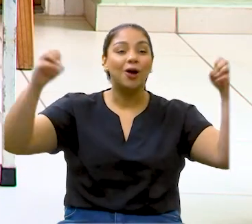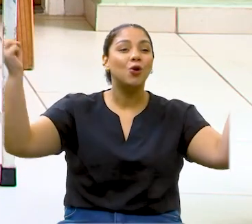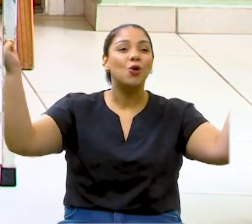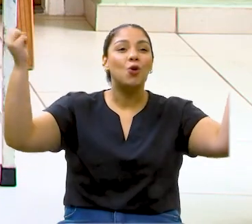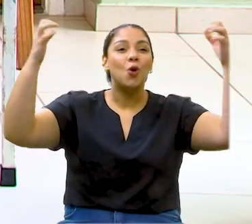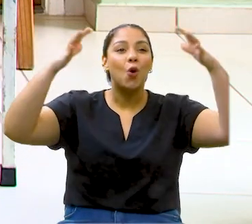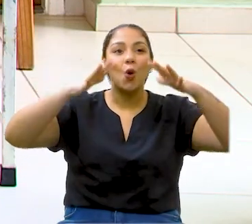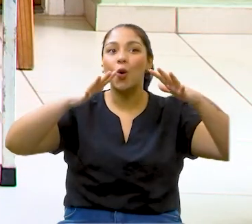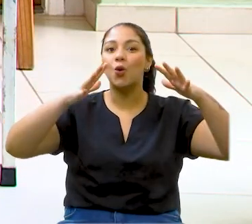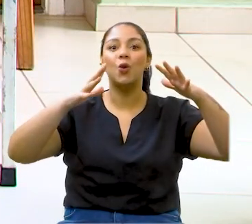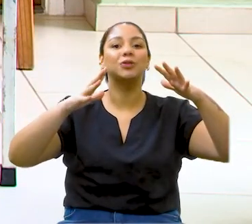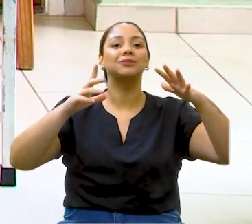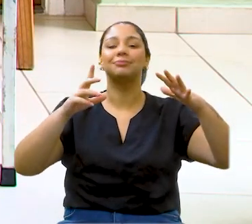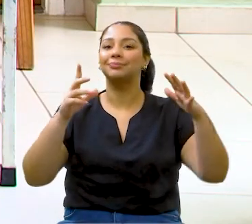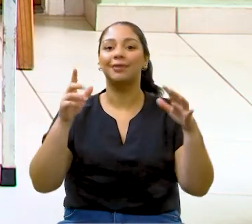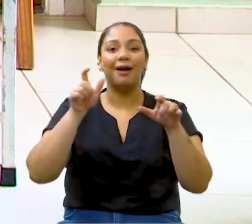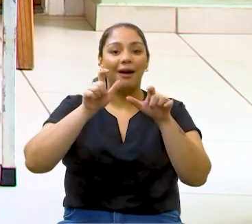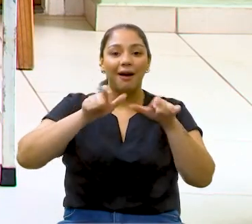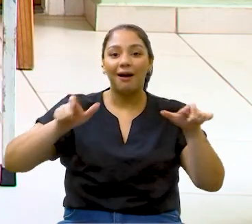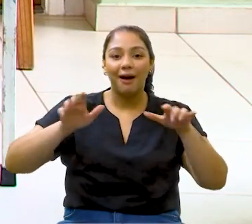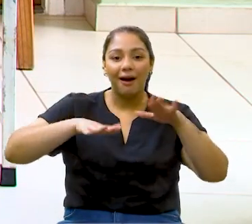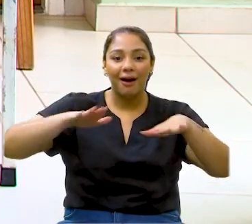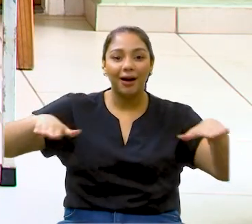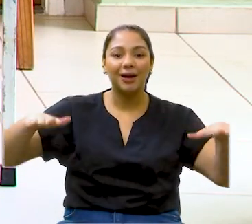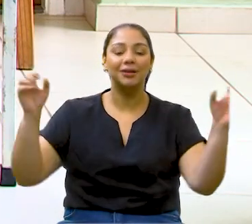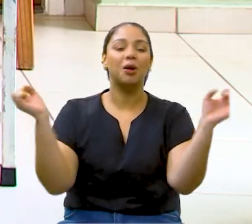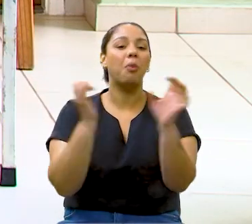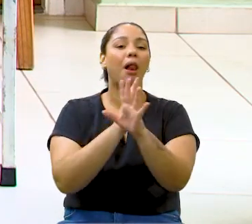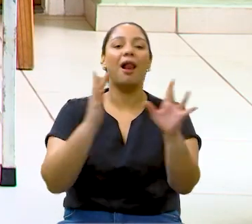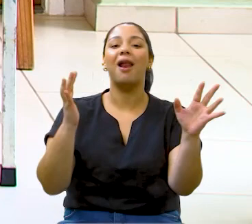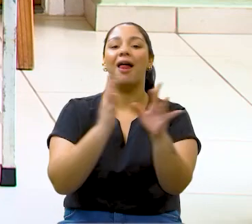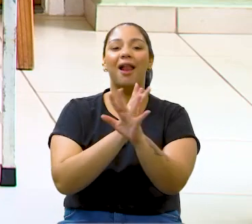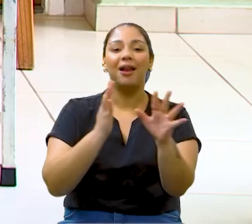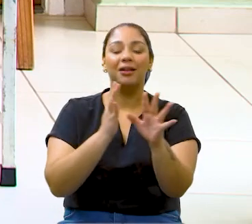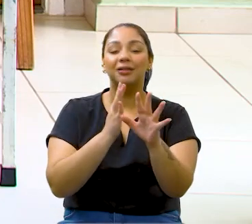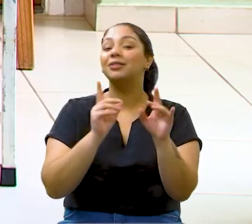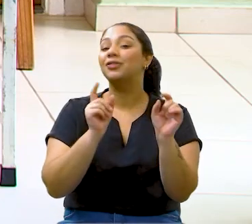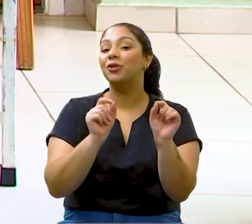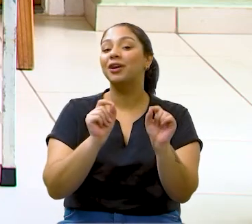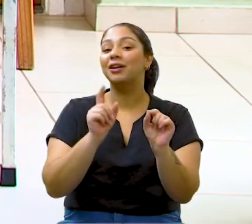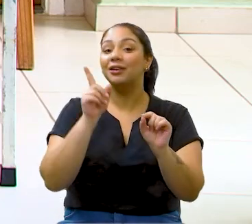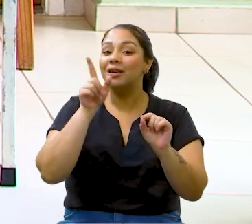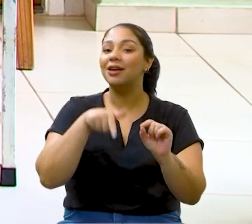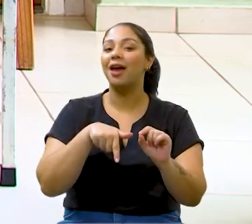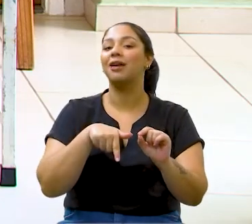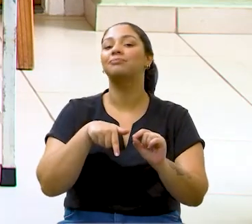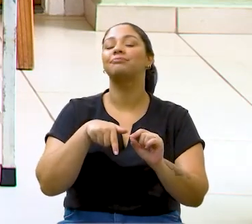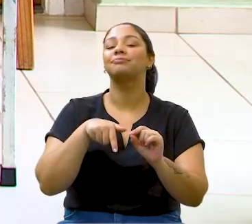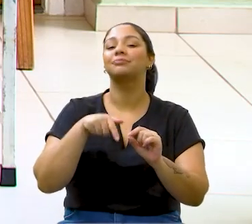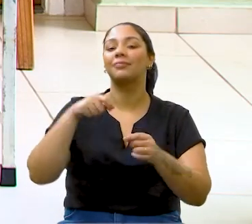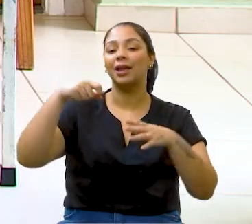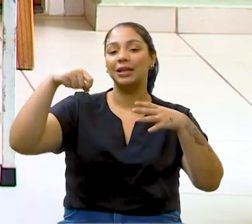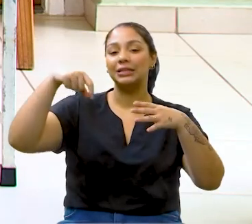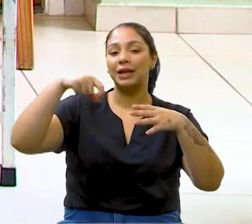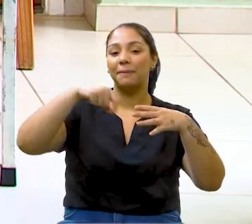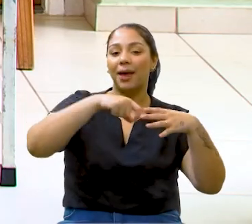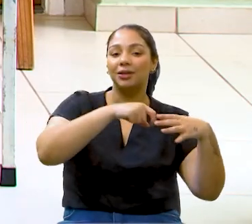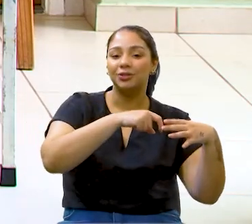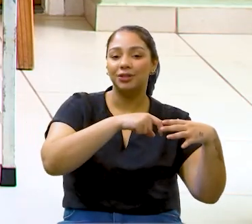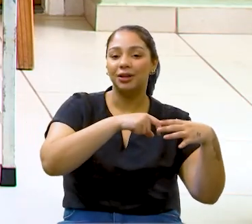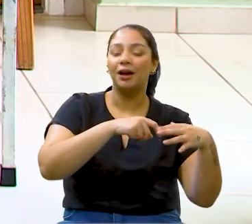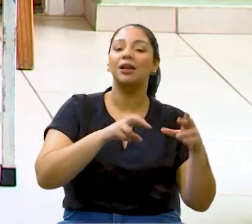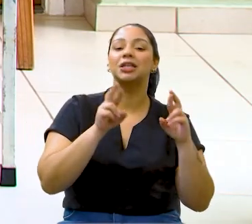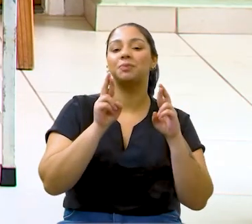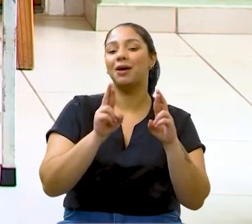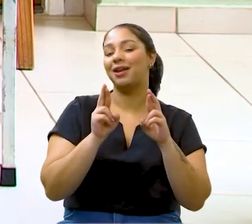luz entrando, a criançada correndo para todo lado, que é aqui o Semente Esperança, no Jardim